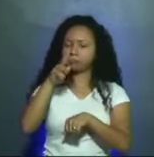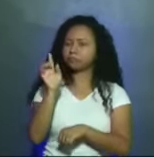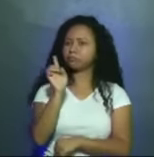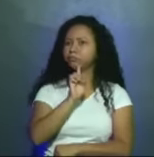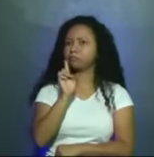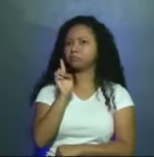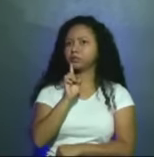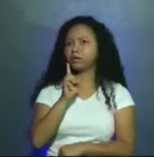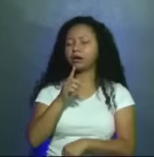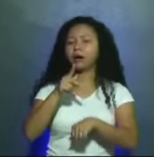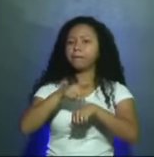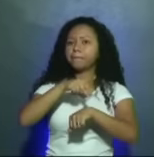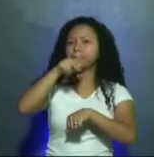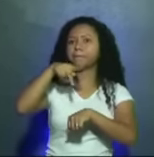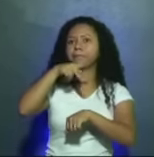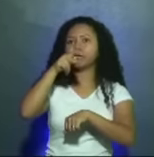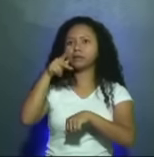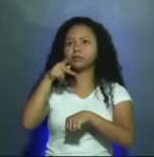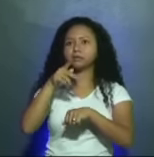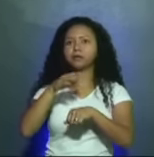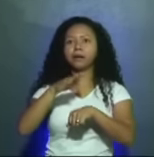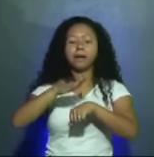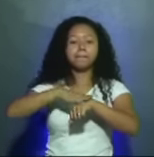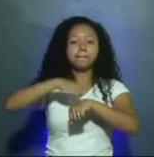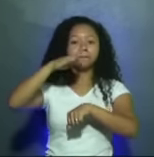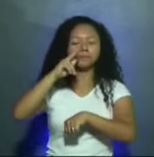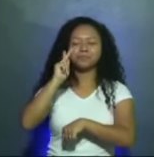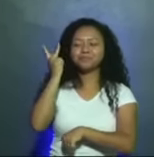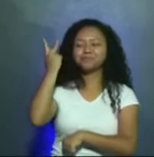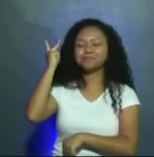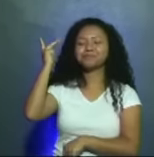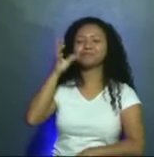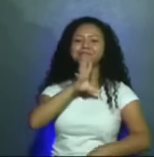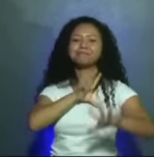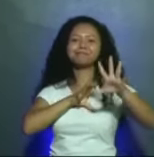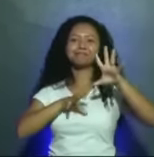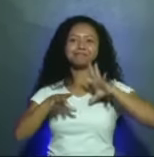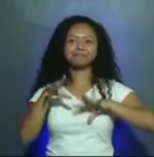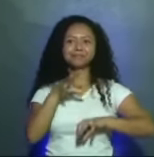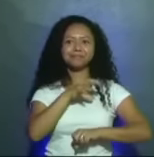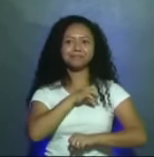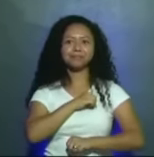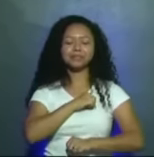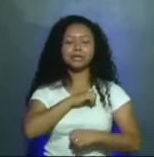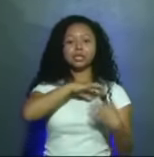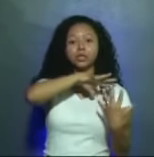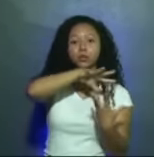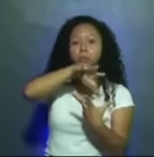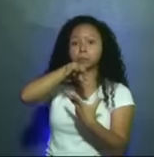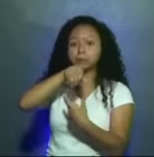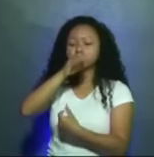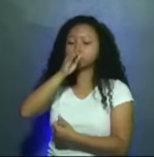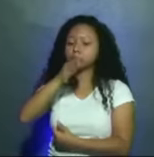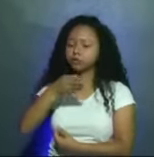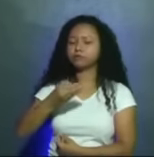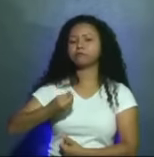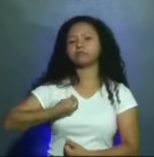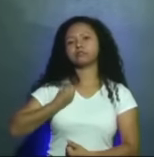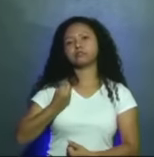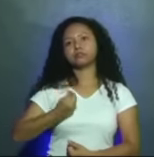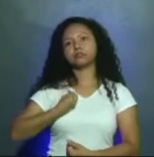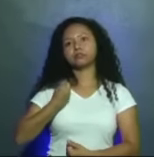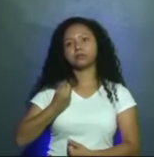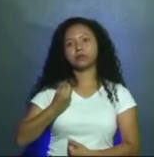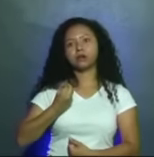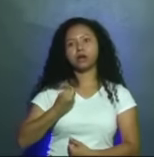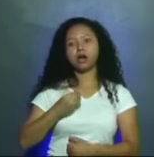A Páscoa é a maior história de amor que o mundo já viveu.